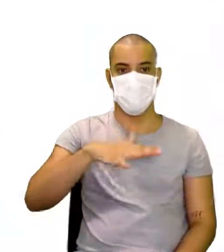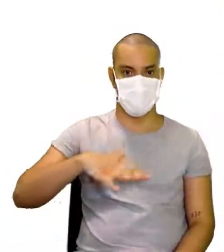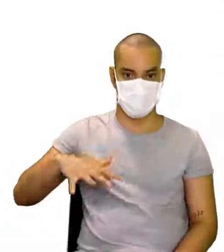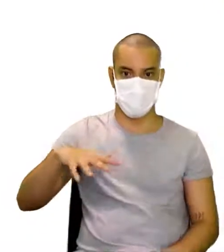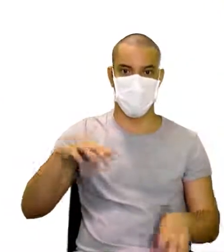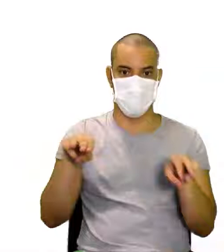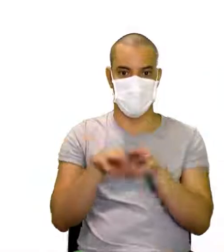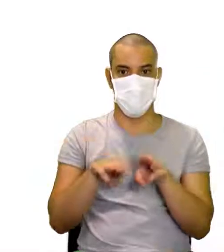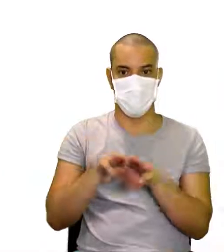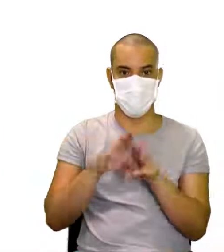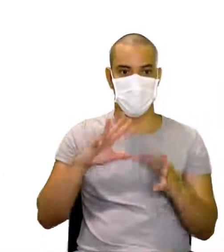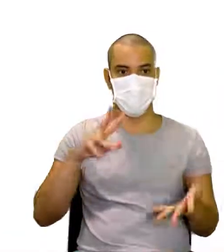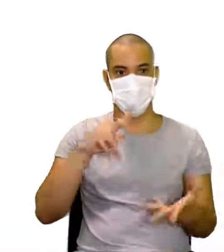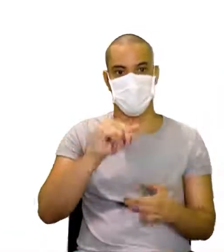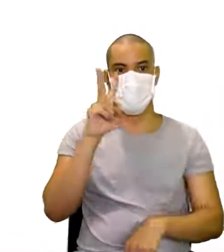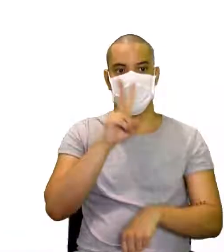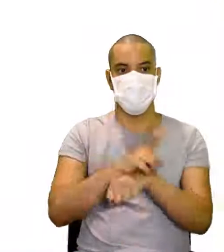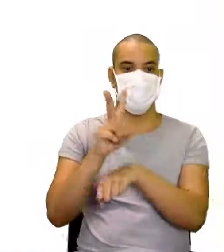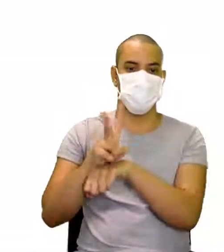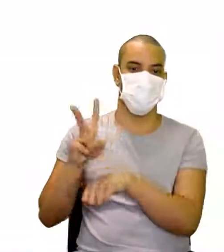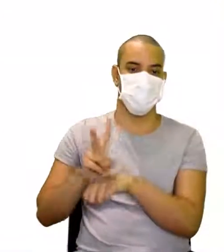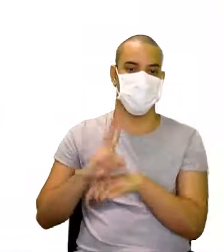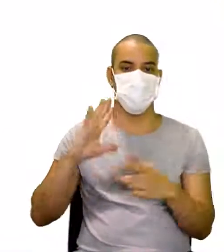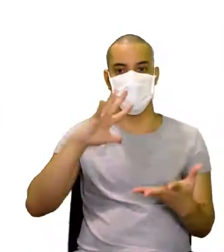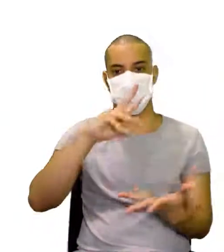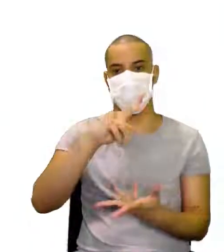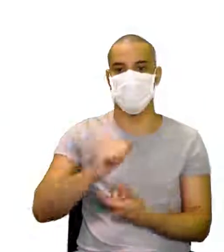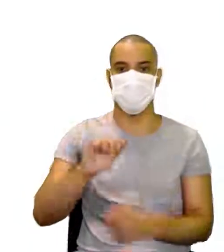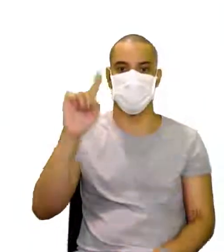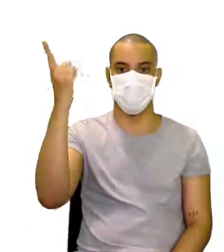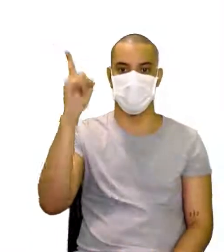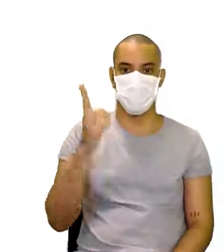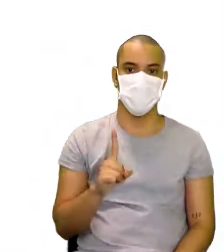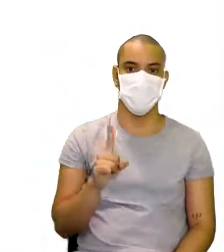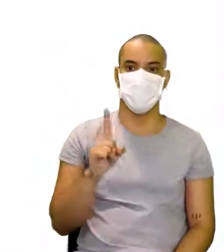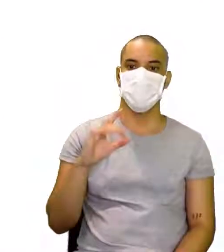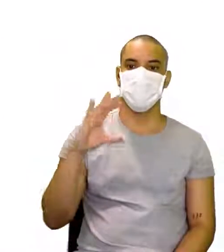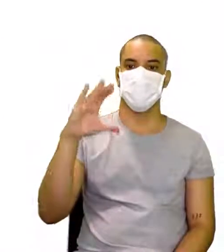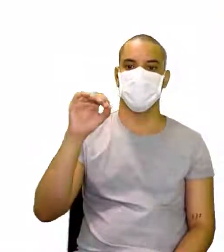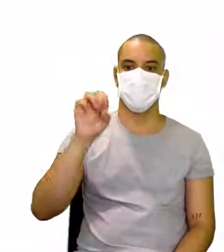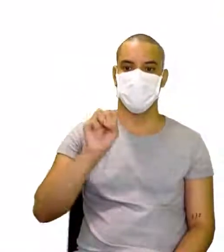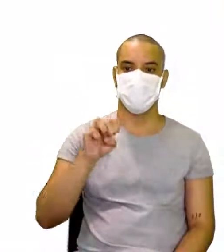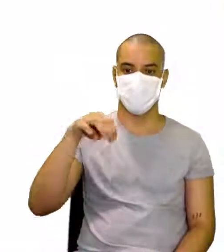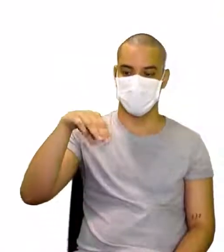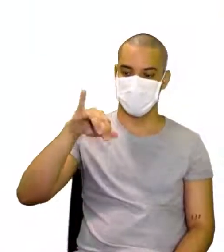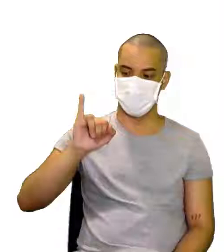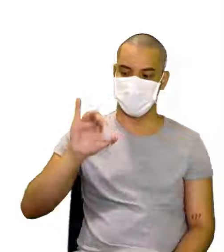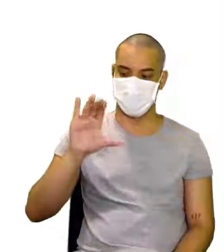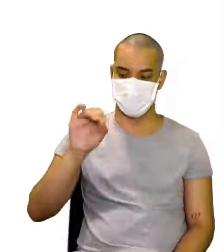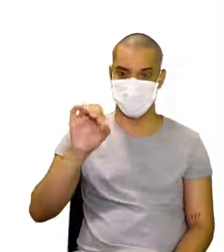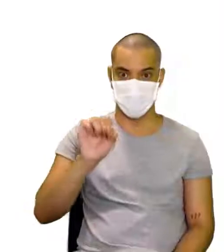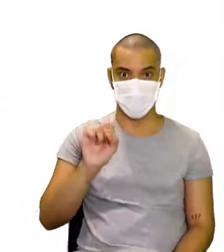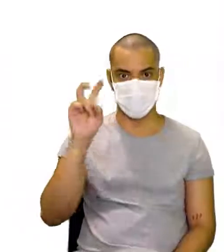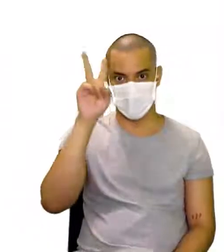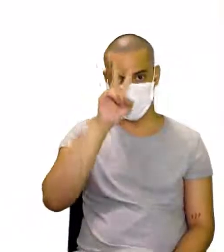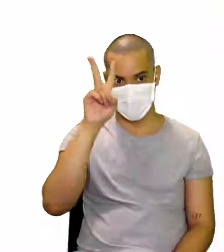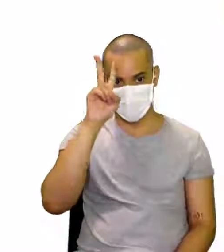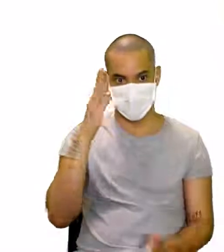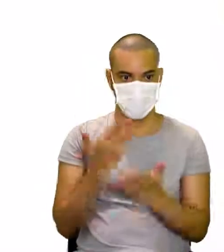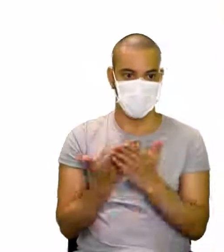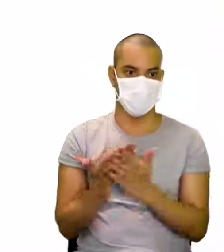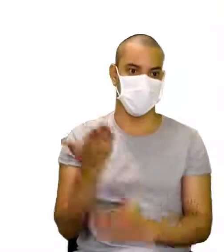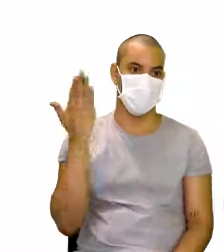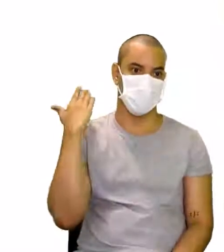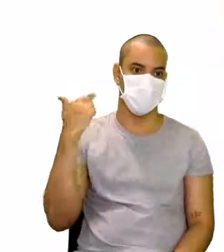o campo magnético da Terra protege o planeta dos chamados raios cósmicos. Lembram que nós estávamos falando na aula